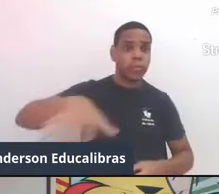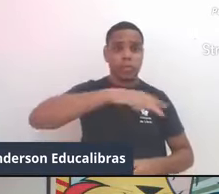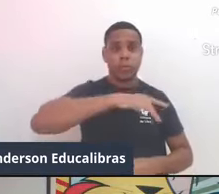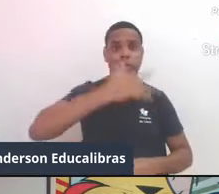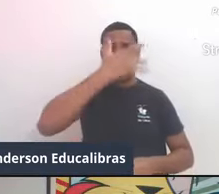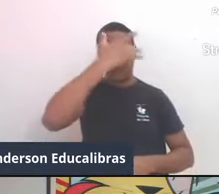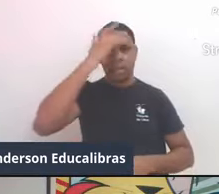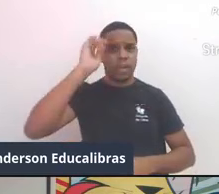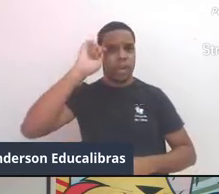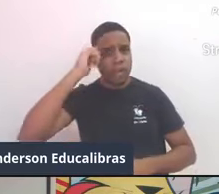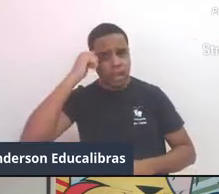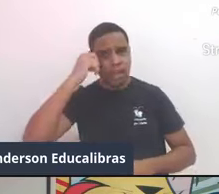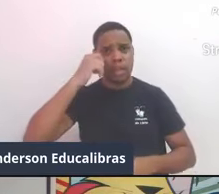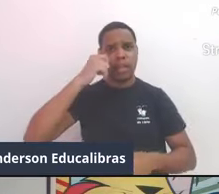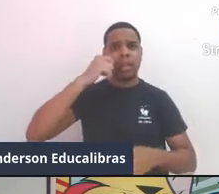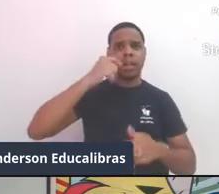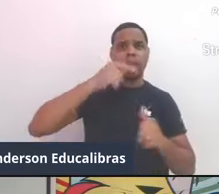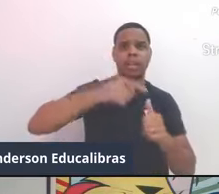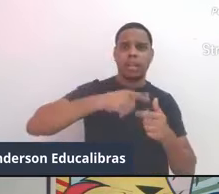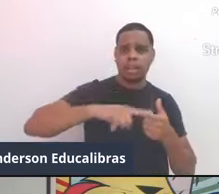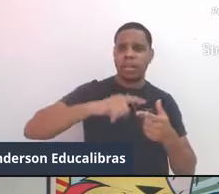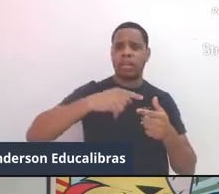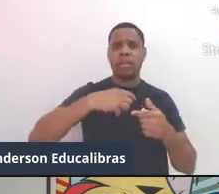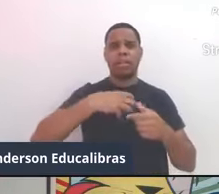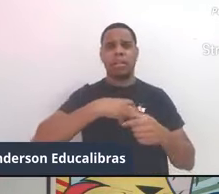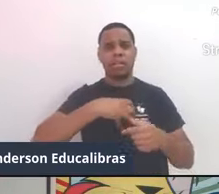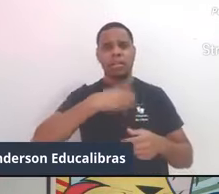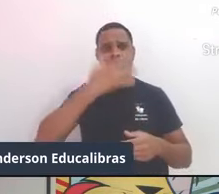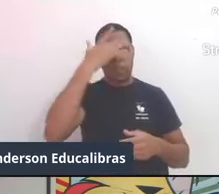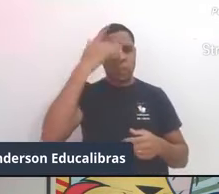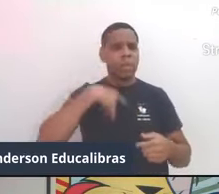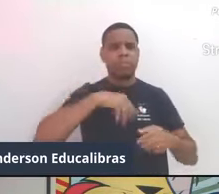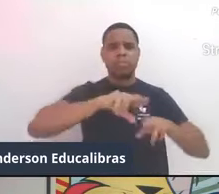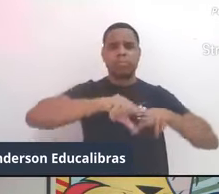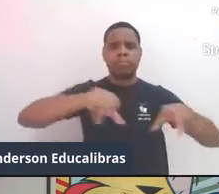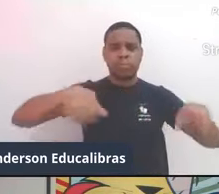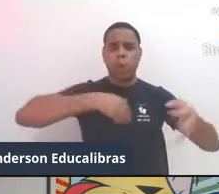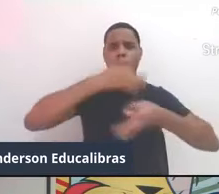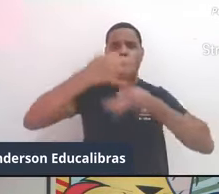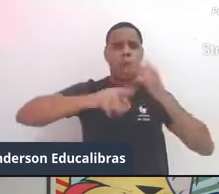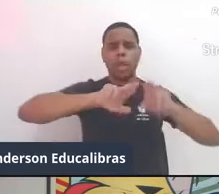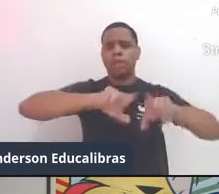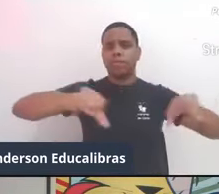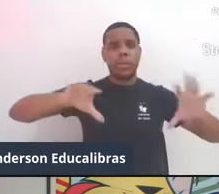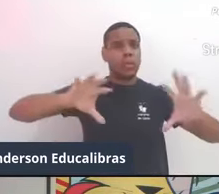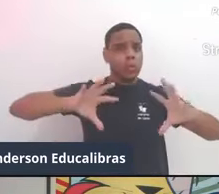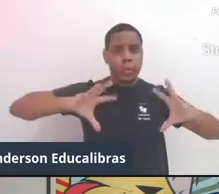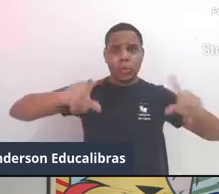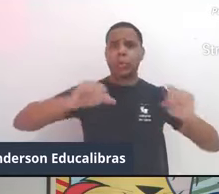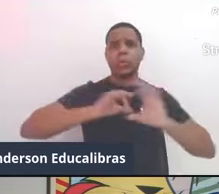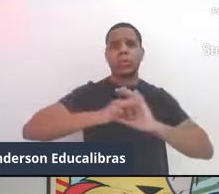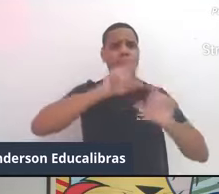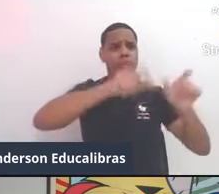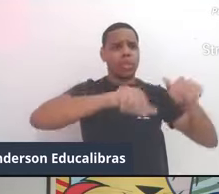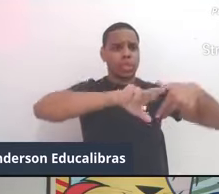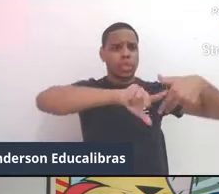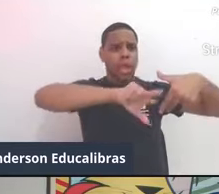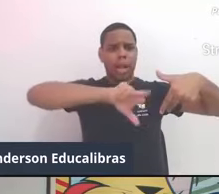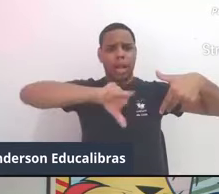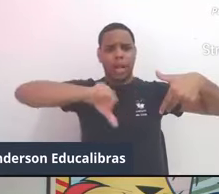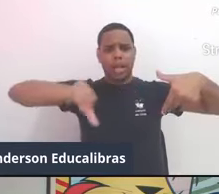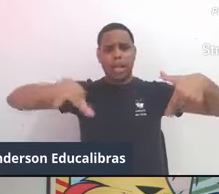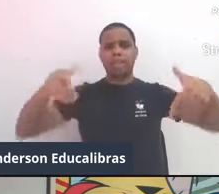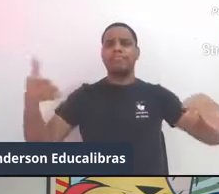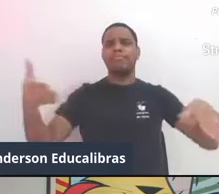racial, do ponto de vista da sua orientação sexual, do ponto de vista de tudo que diz respeito à vida do ser humano.